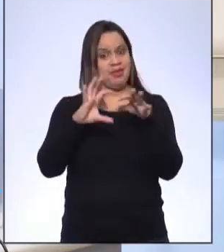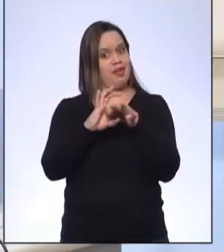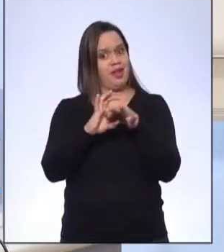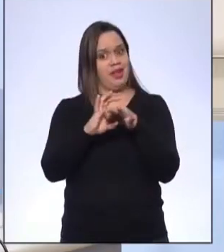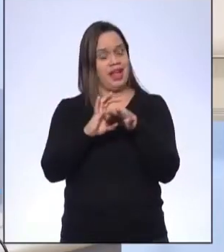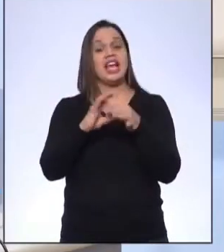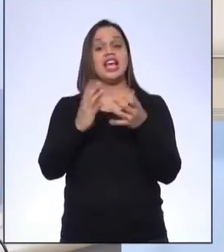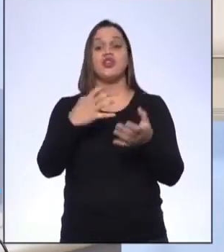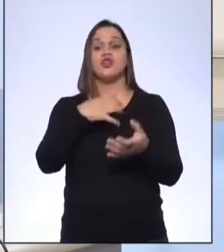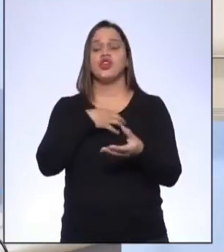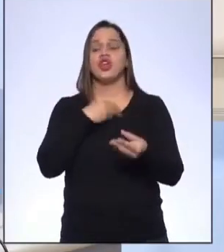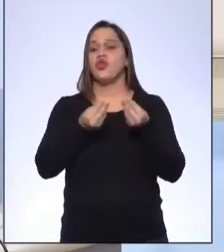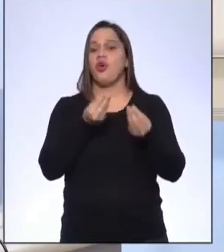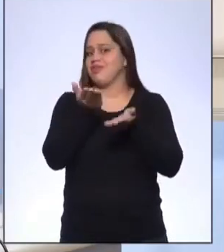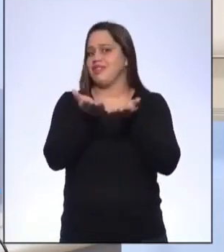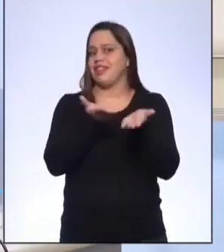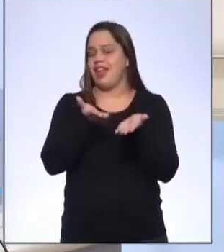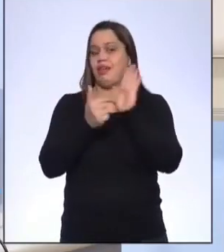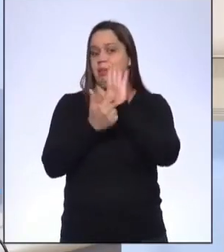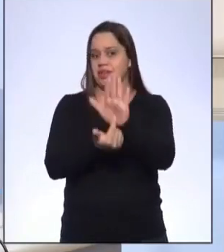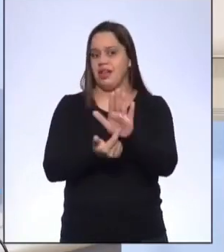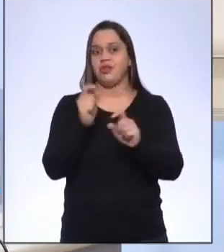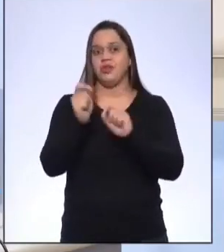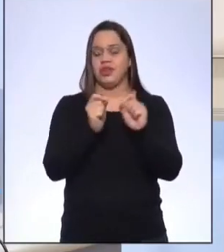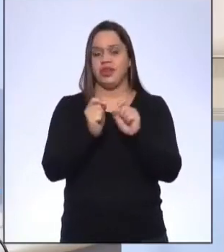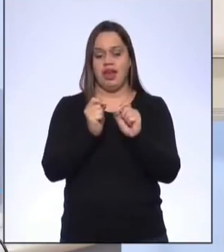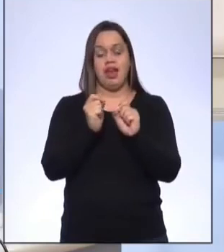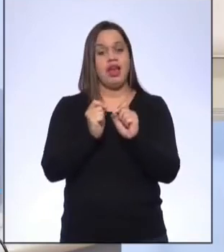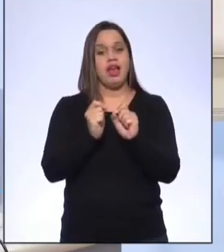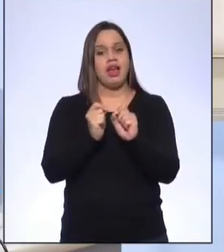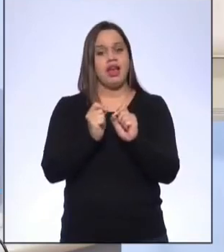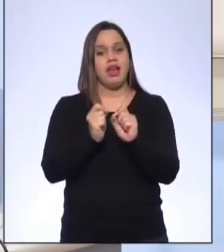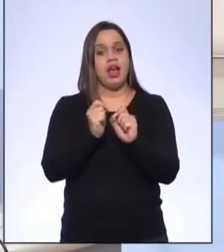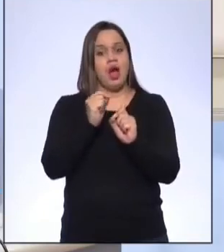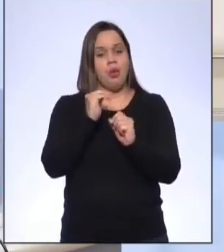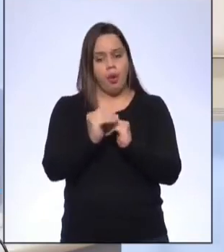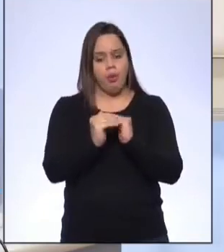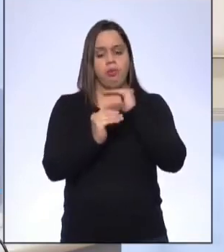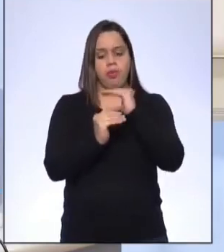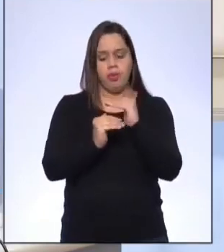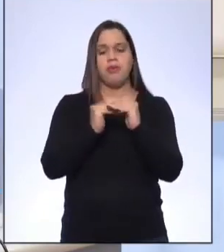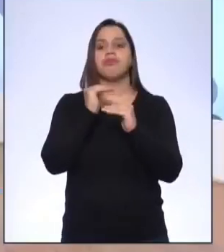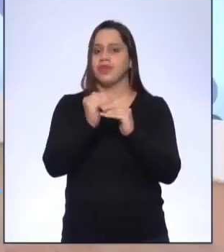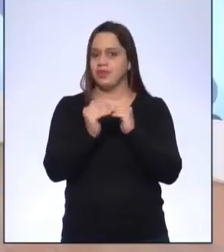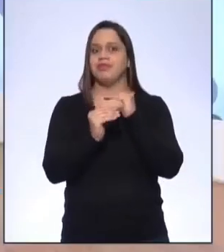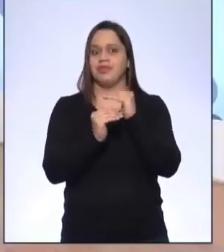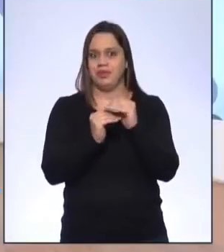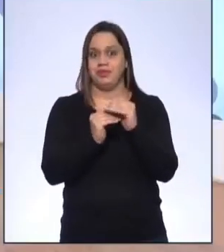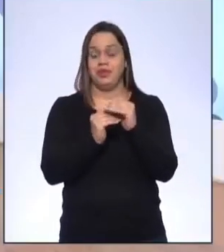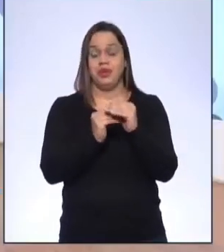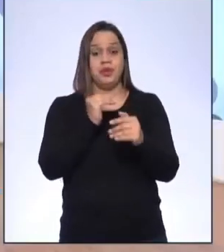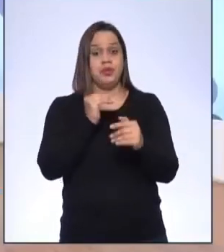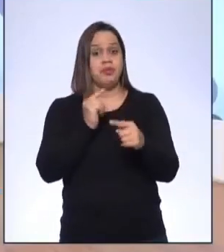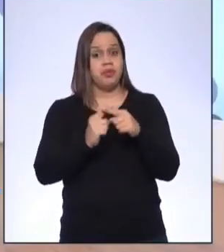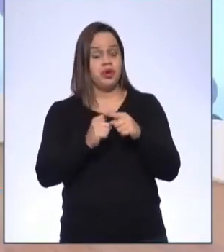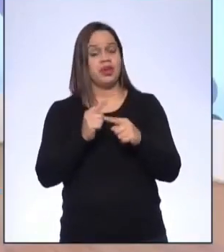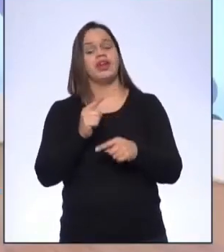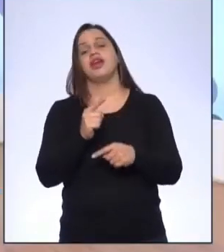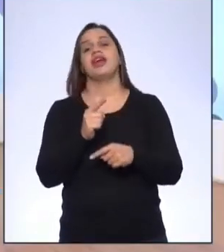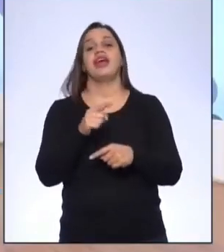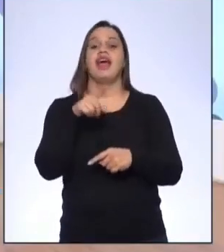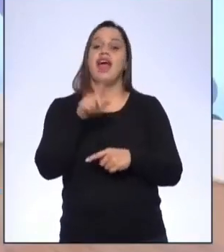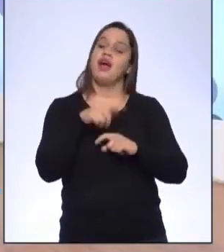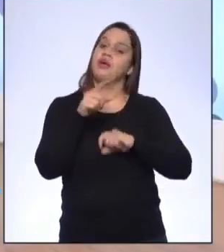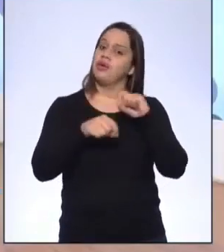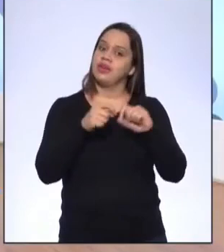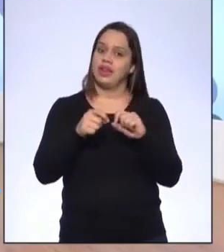são tratados, elas vão avançando gradativamente, não é isso, Alessandra? É isso mesmo, viu, gente? E existe